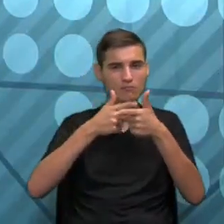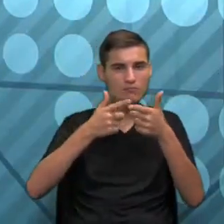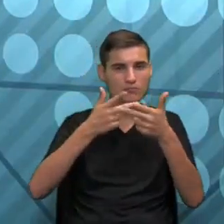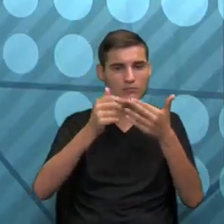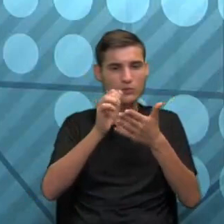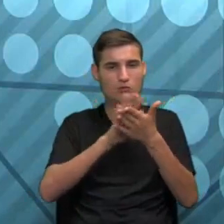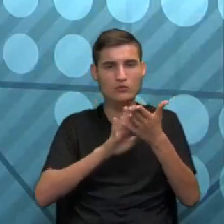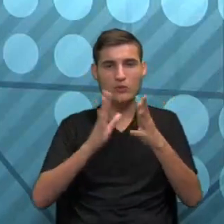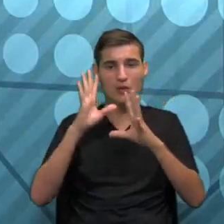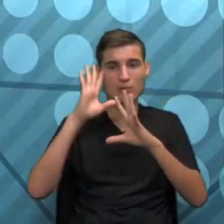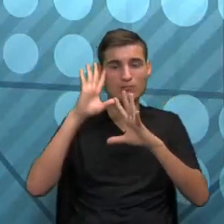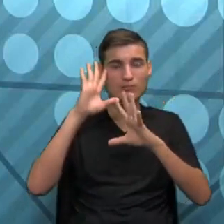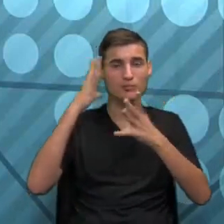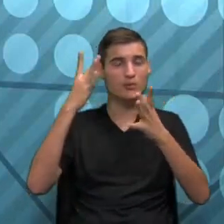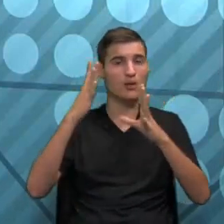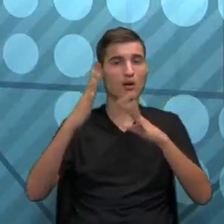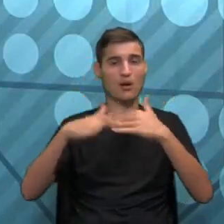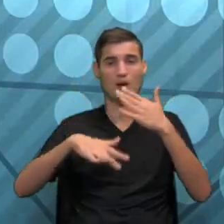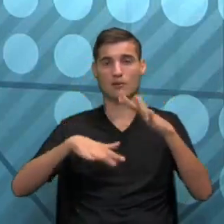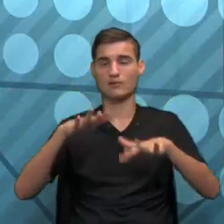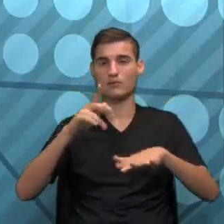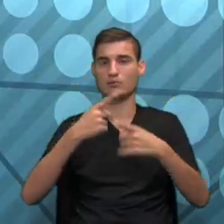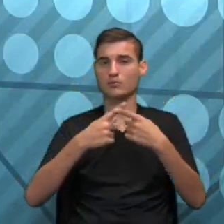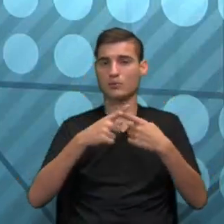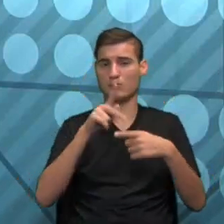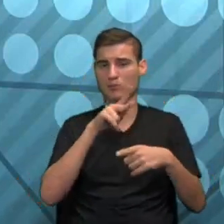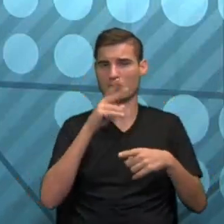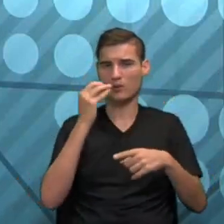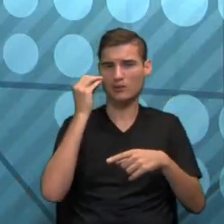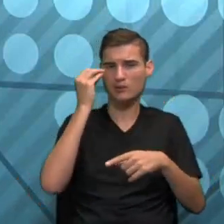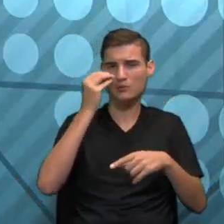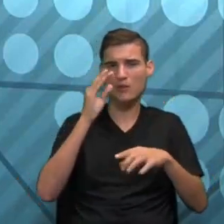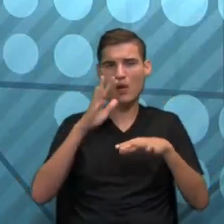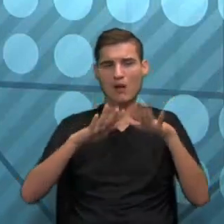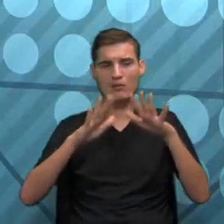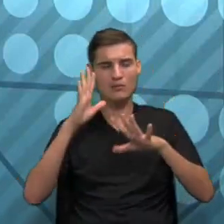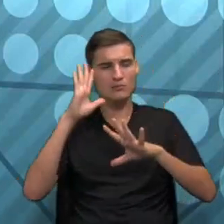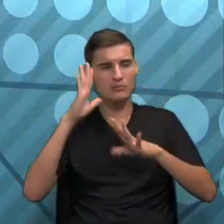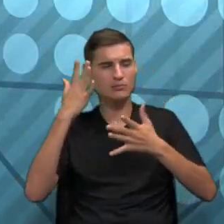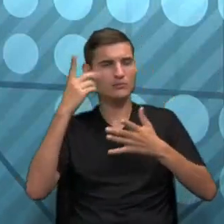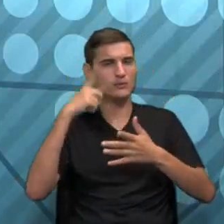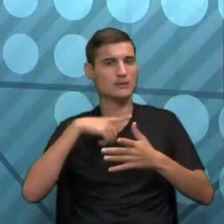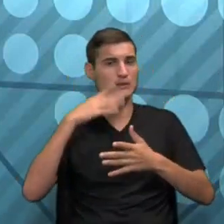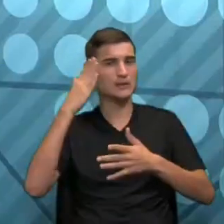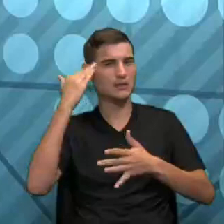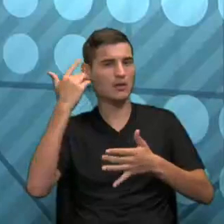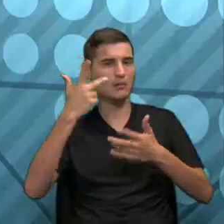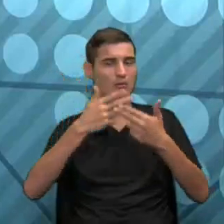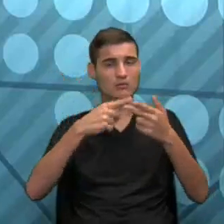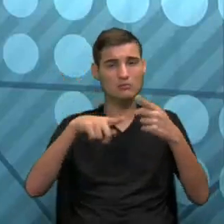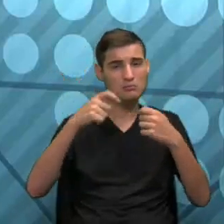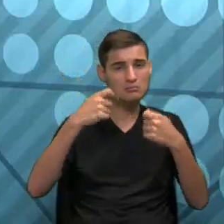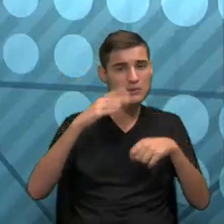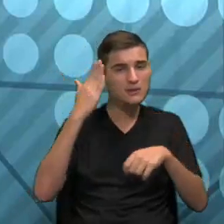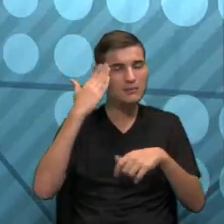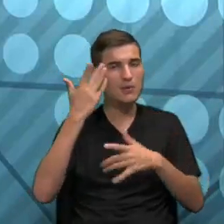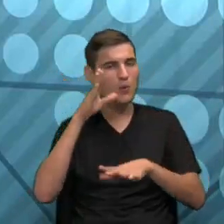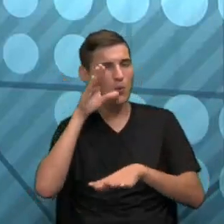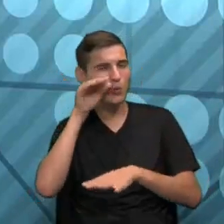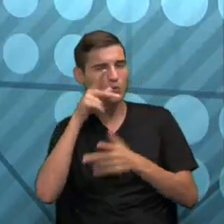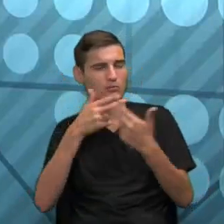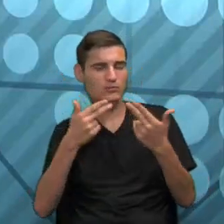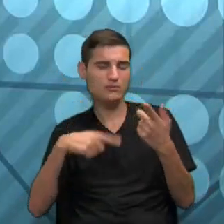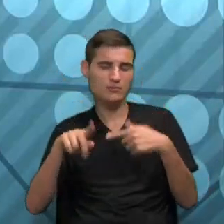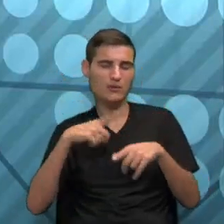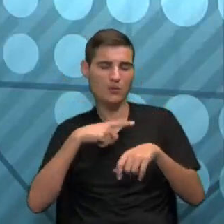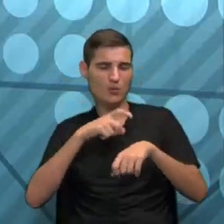vezes apareçam na minha cabeça, porque pela experiência pode ser que eu saiba de alguns pontos que vocês precisam saber, algumas curiosidades. Então a gente